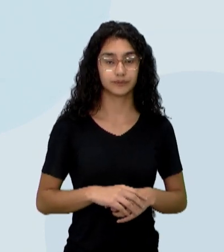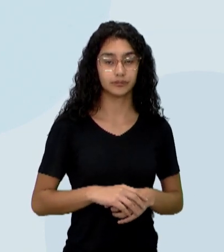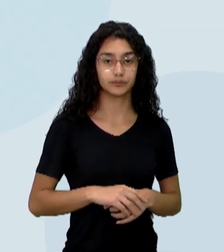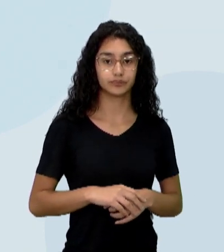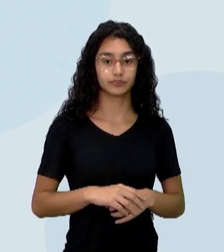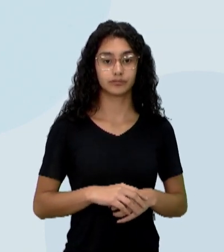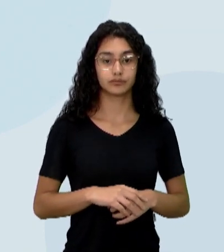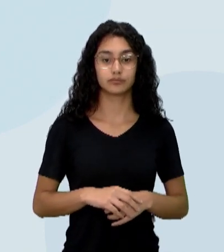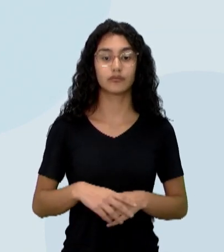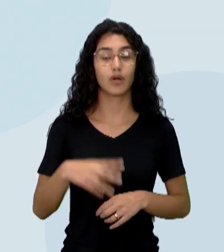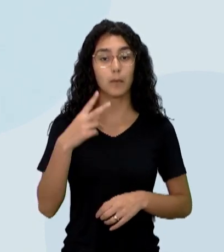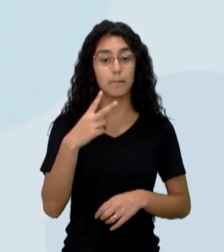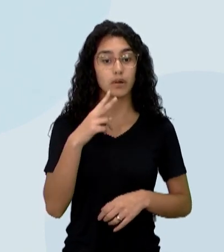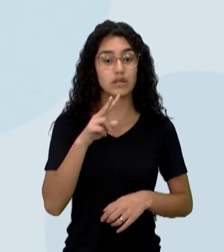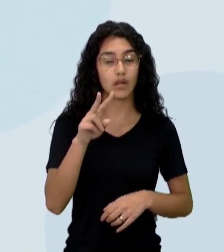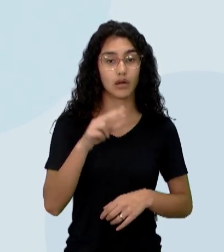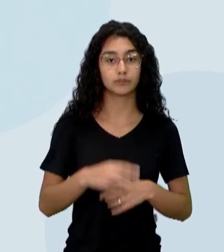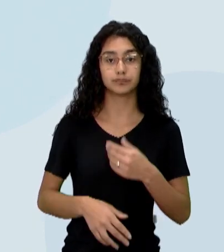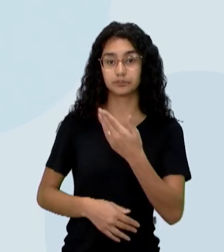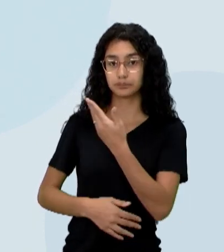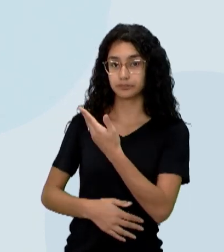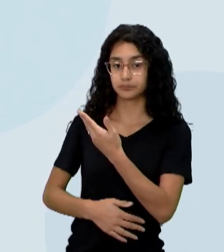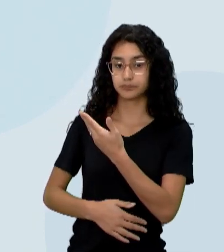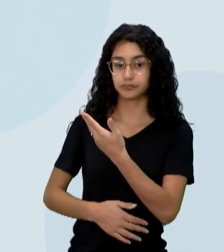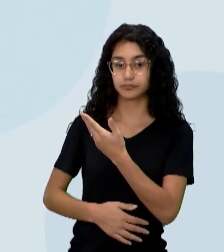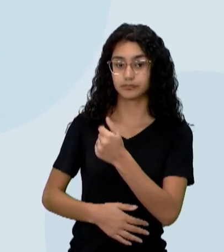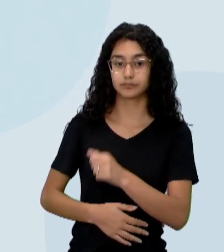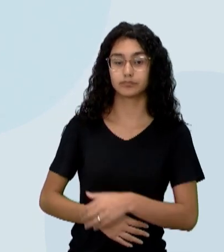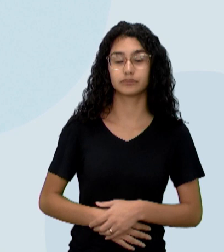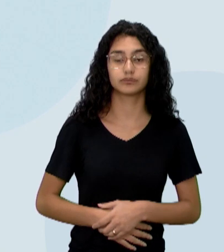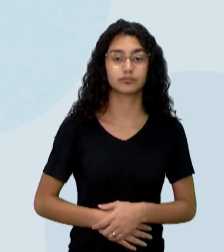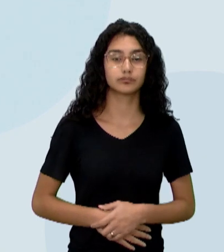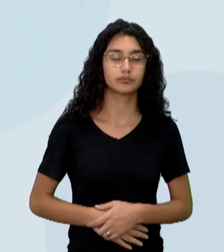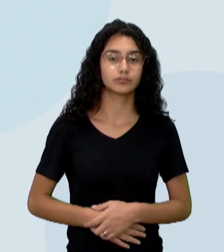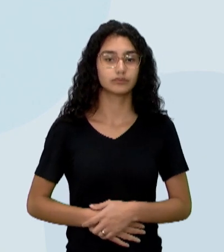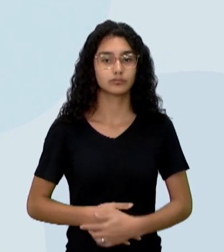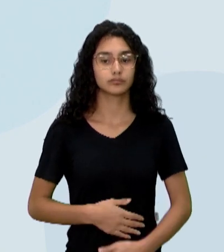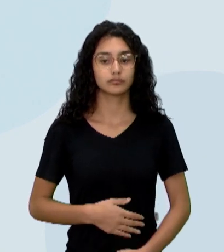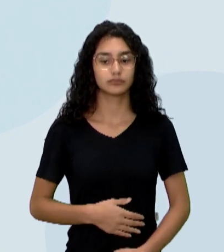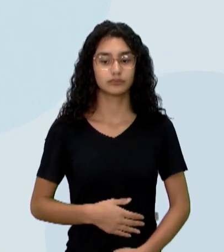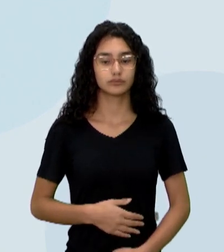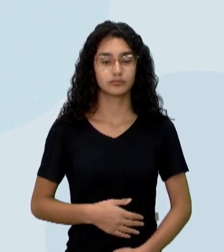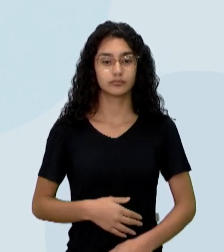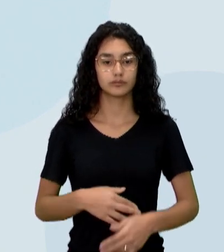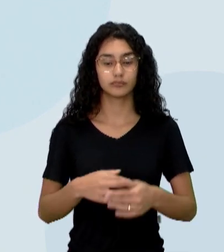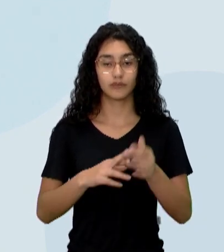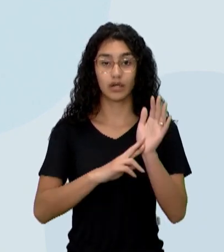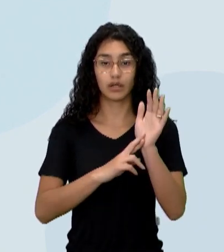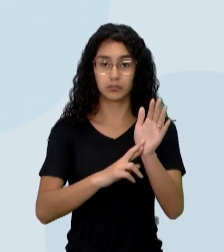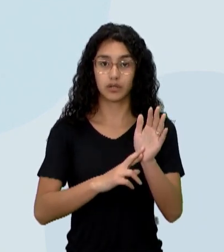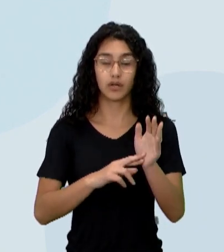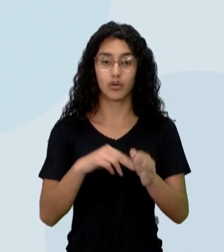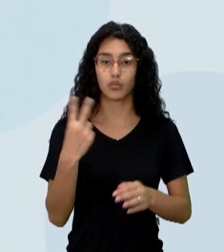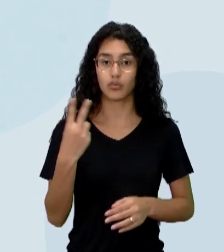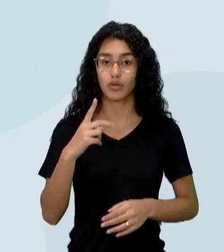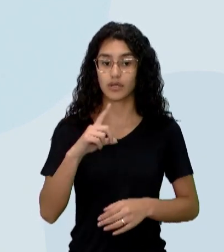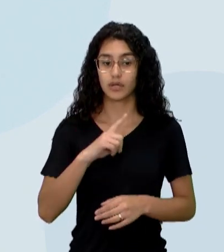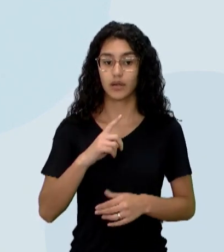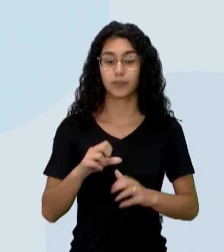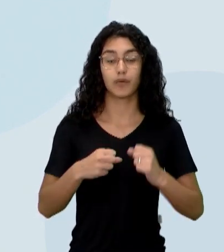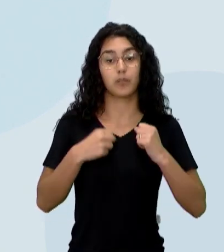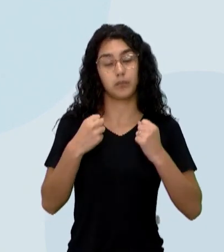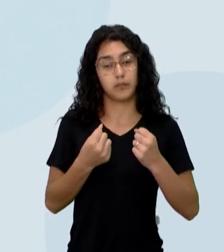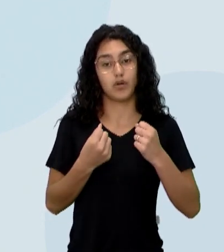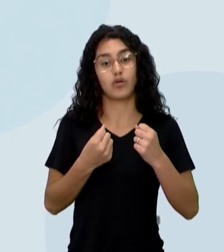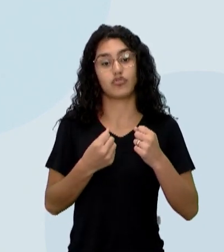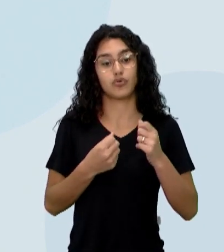vamos apontar primeiro a base e a lateral, né? Base pentagonal e lateral retangular. E aí a gente